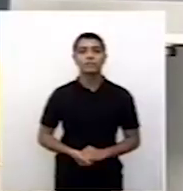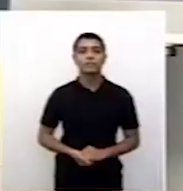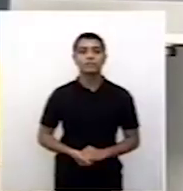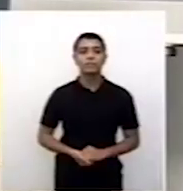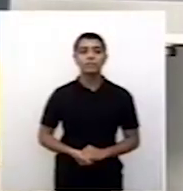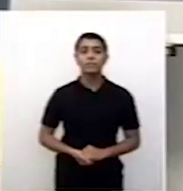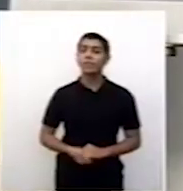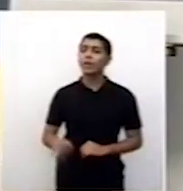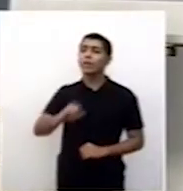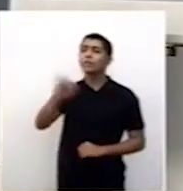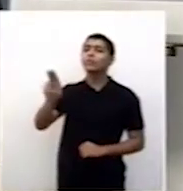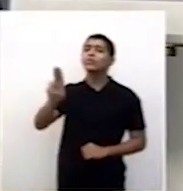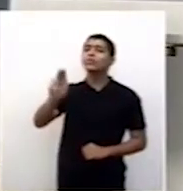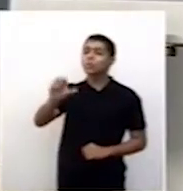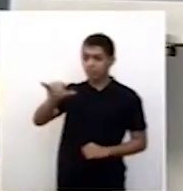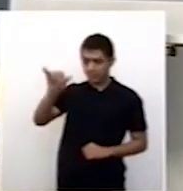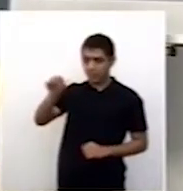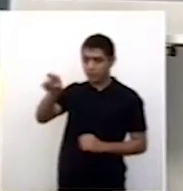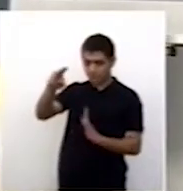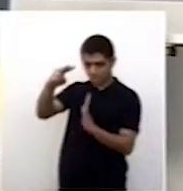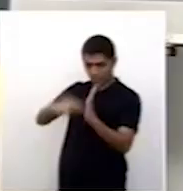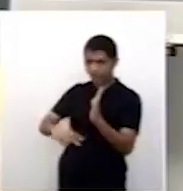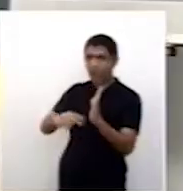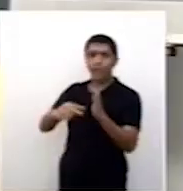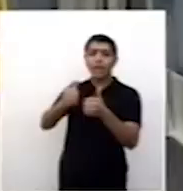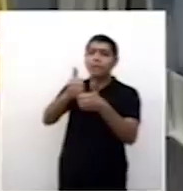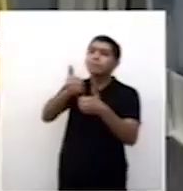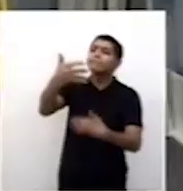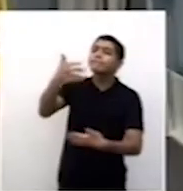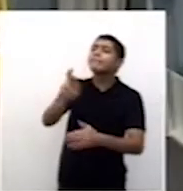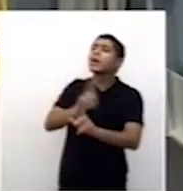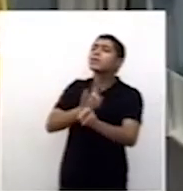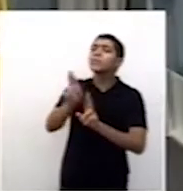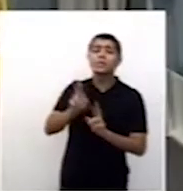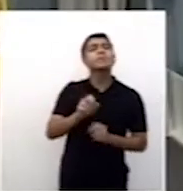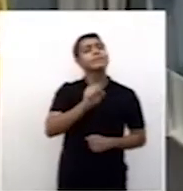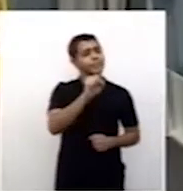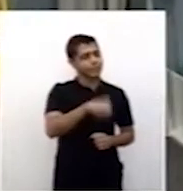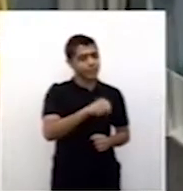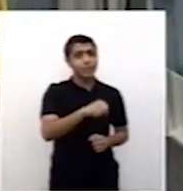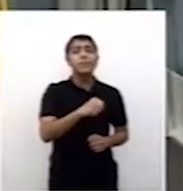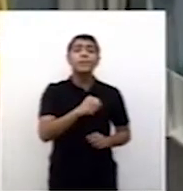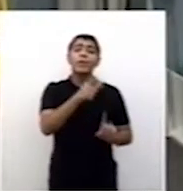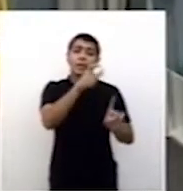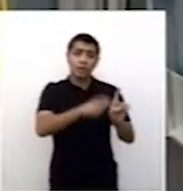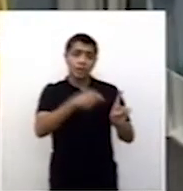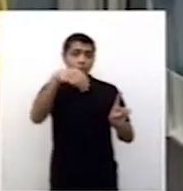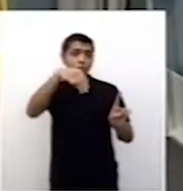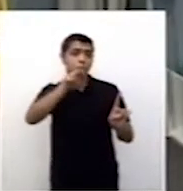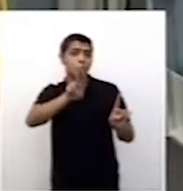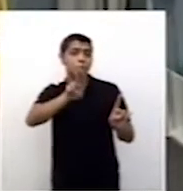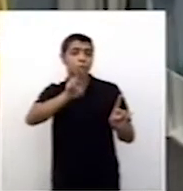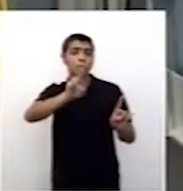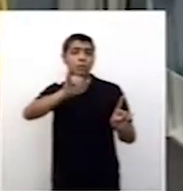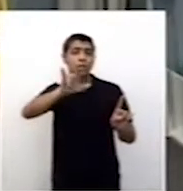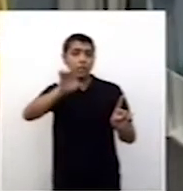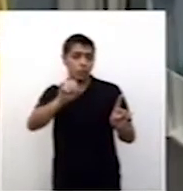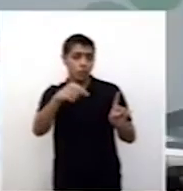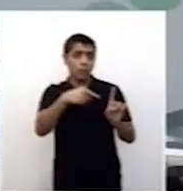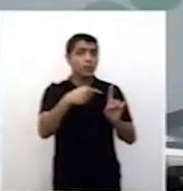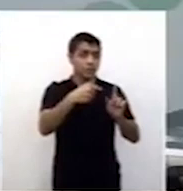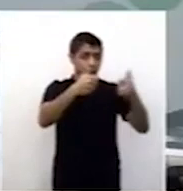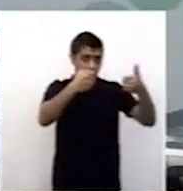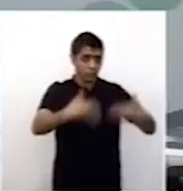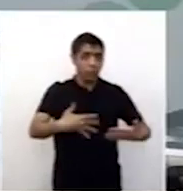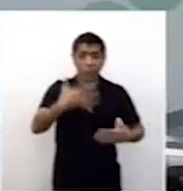Jússi, você poderia ler as respostas dos alunos, por favor? Sim. O Murilo disse que quando as pessoas jogam uma sujeira